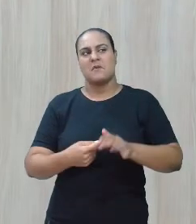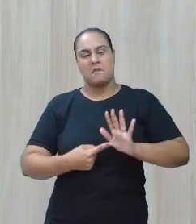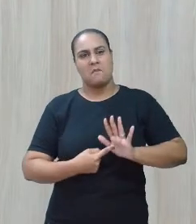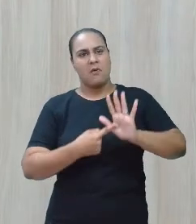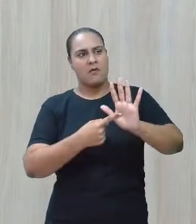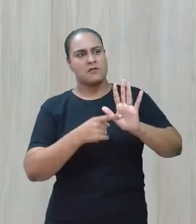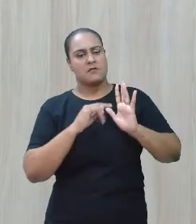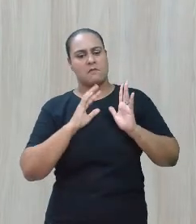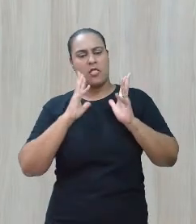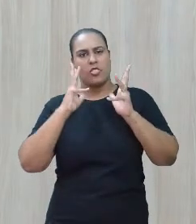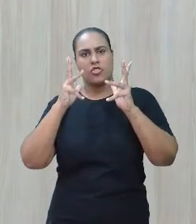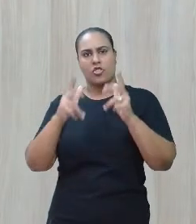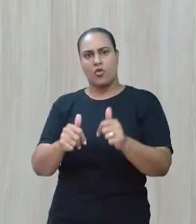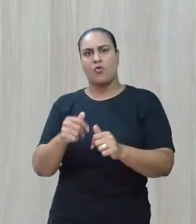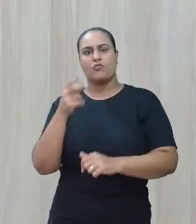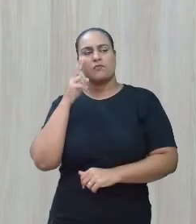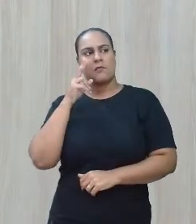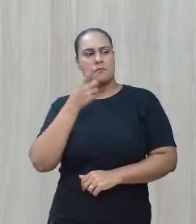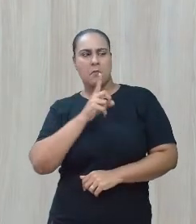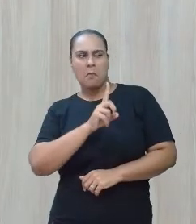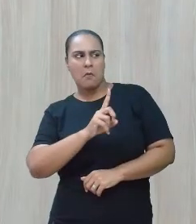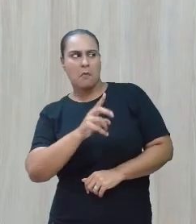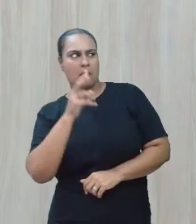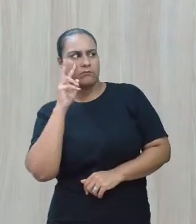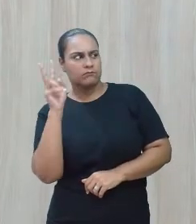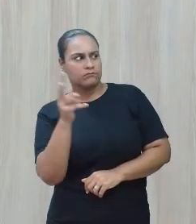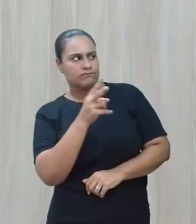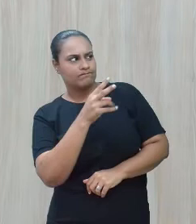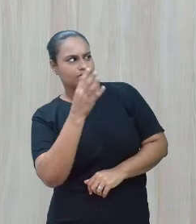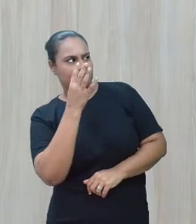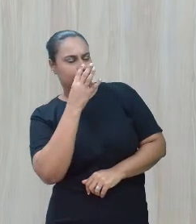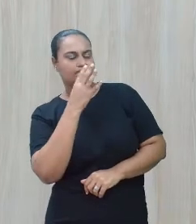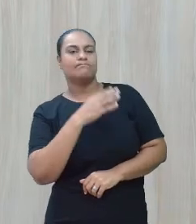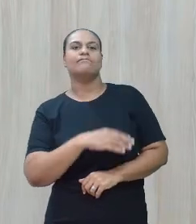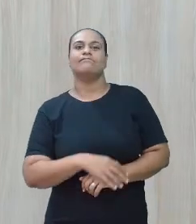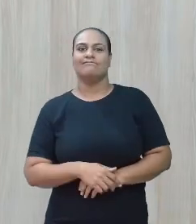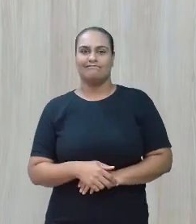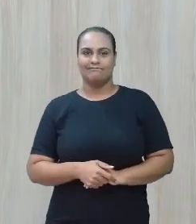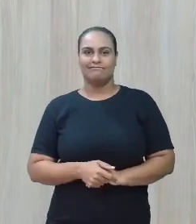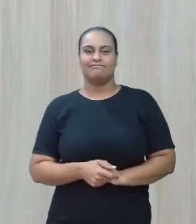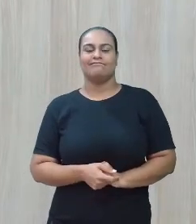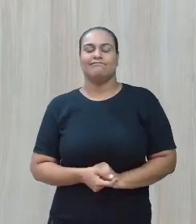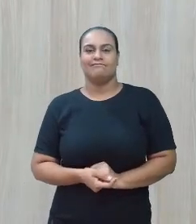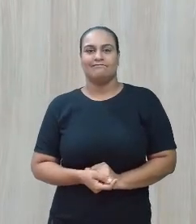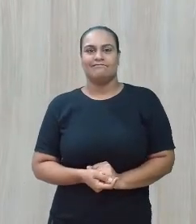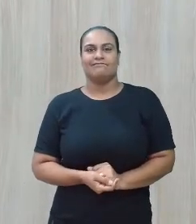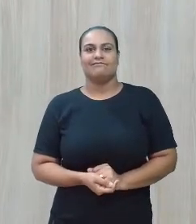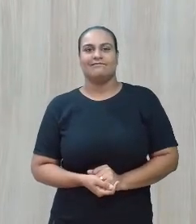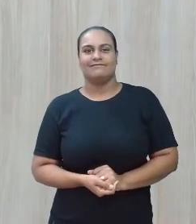para todos que conseguem passar por aquele local. Eu acho fantástico, sabe?